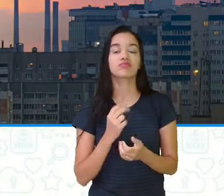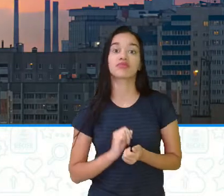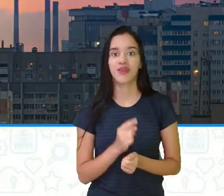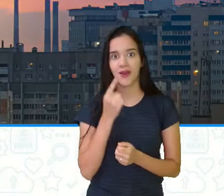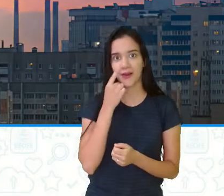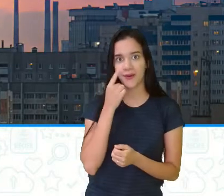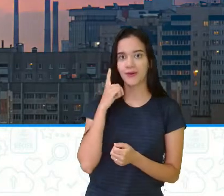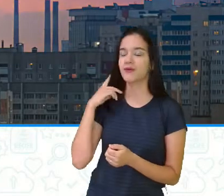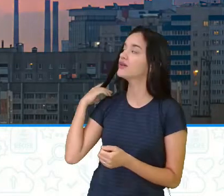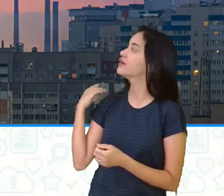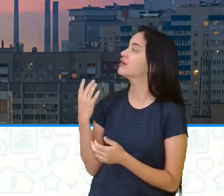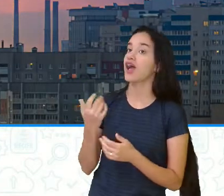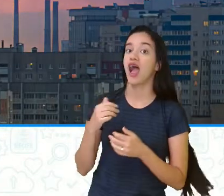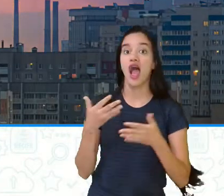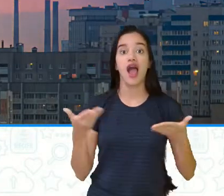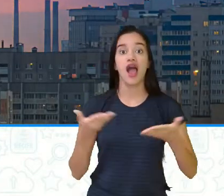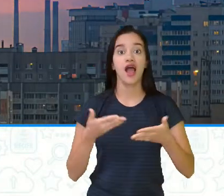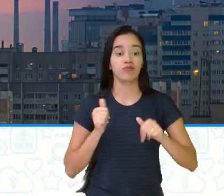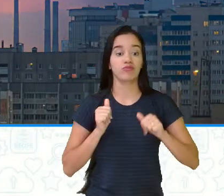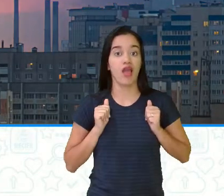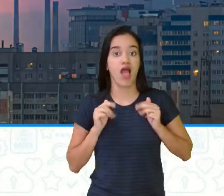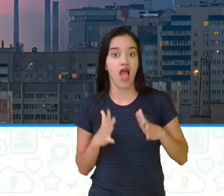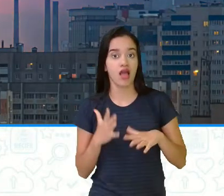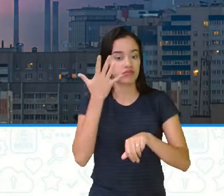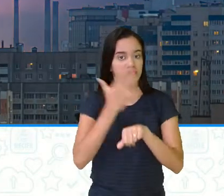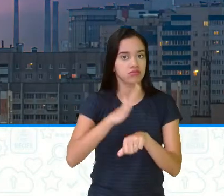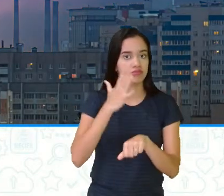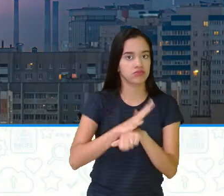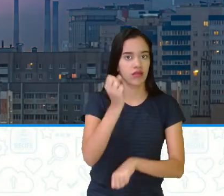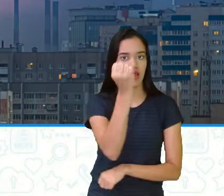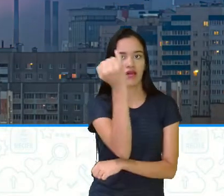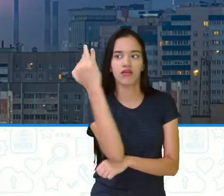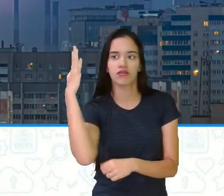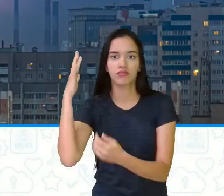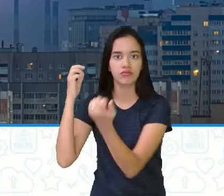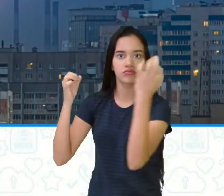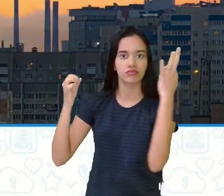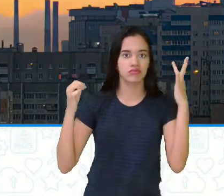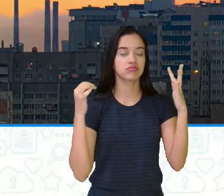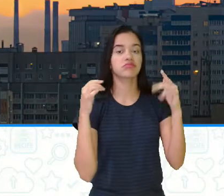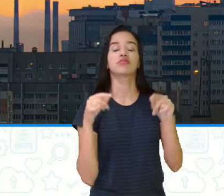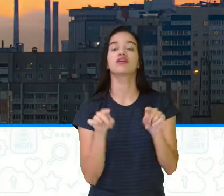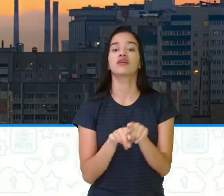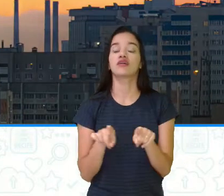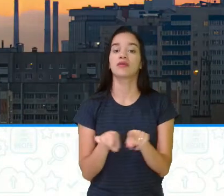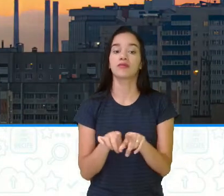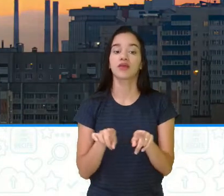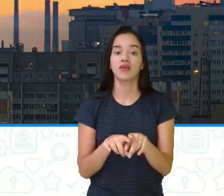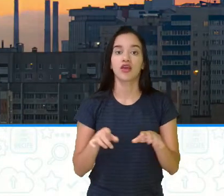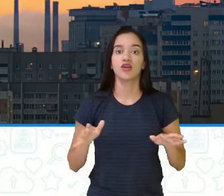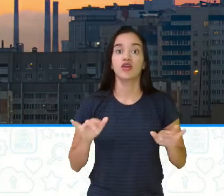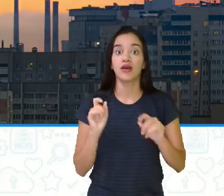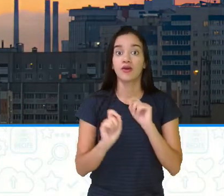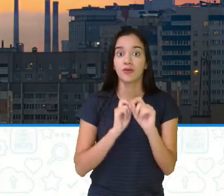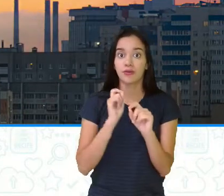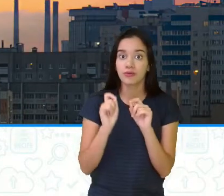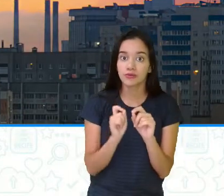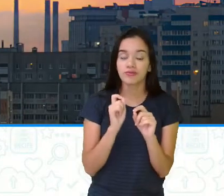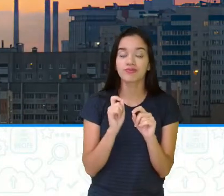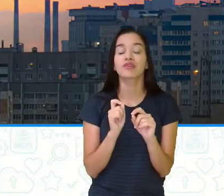Olha, a ação nociva do homem sobre a natureza que intensifica essa emissão de gases poluentes na